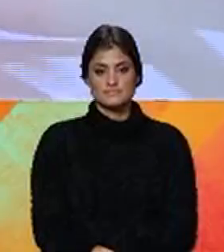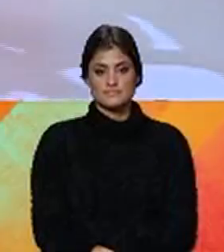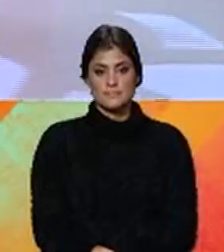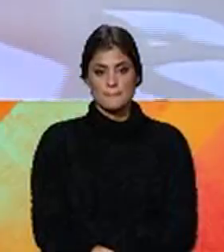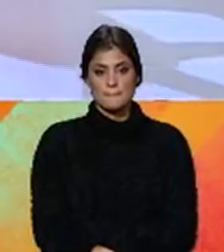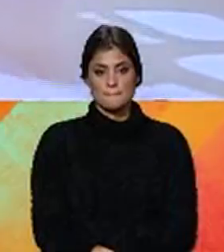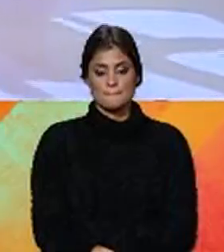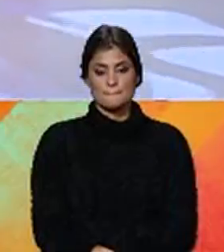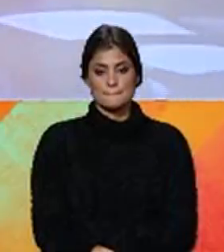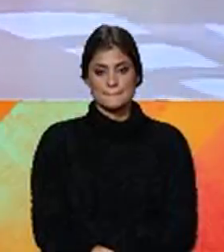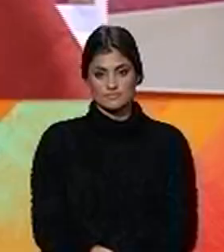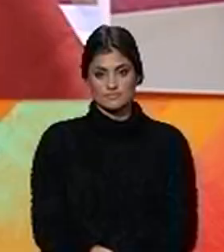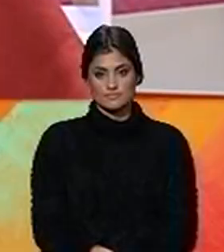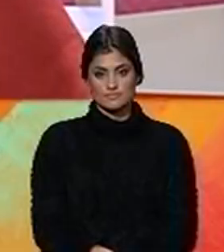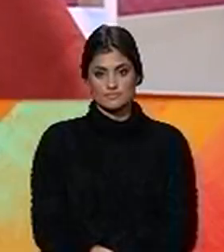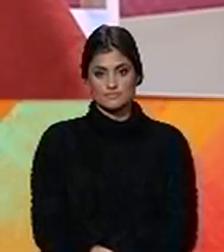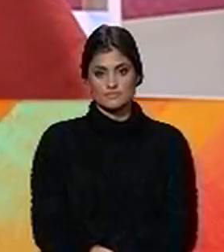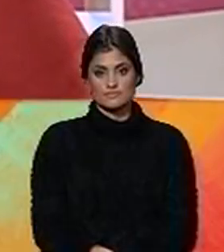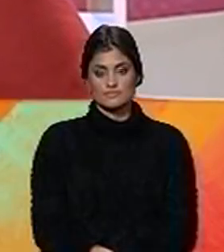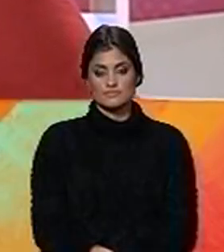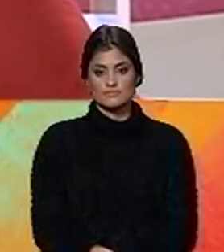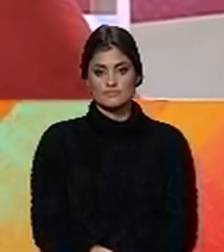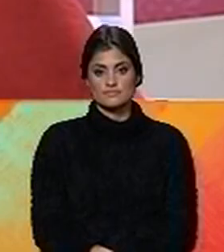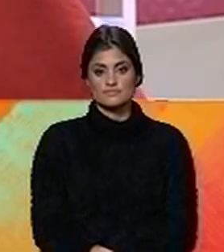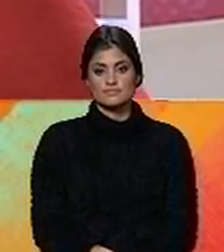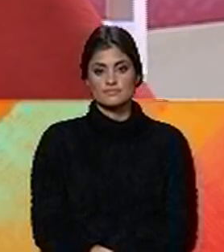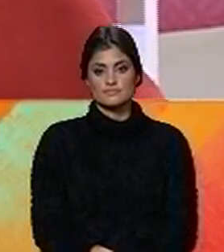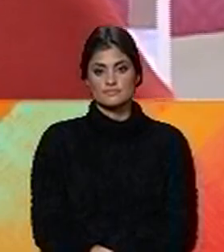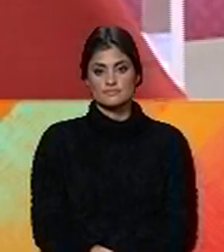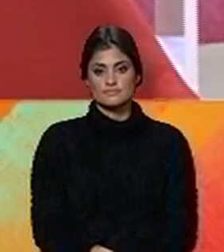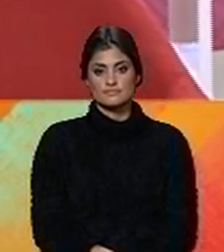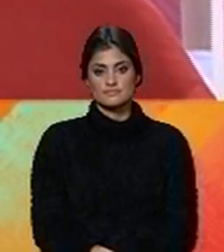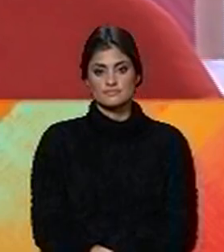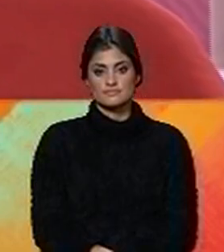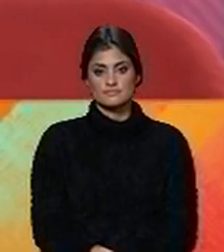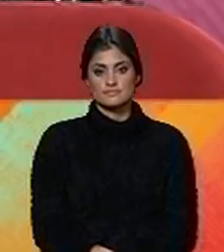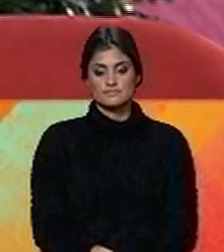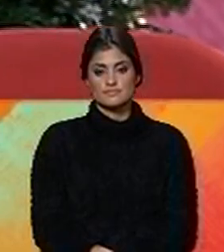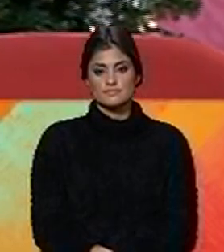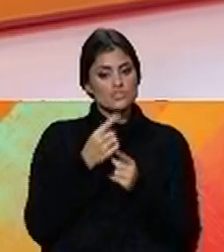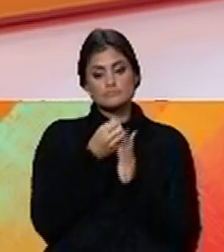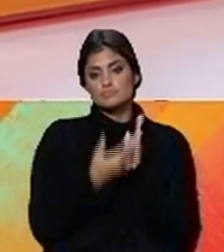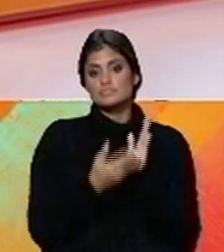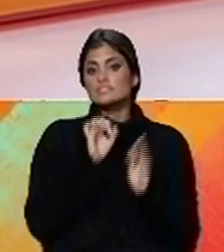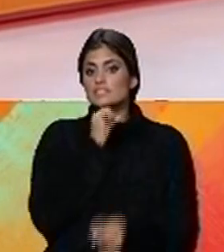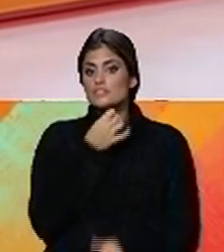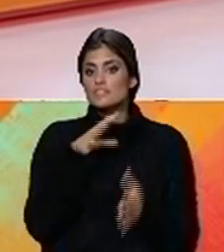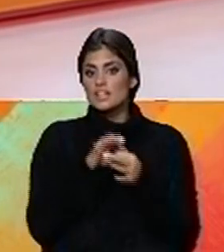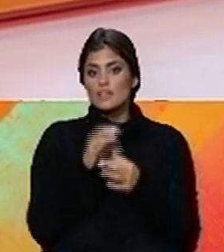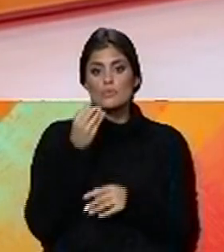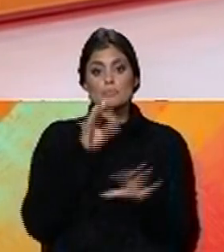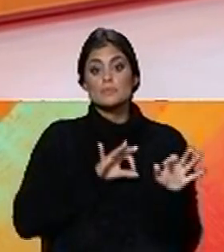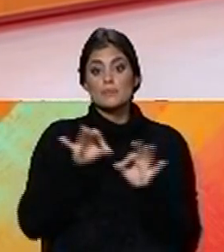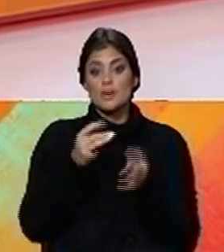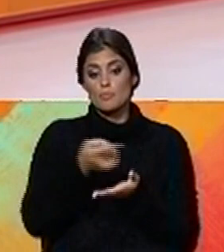Sim! É perapa o puma, é perapa o puma, pá, pés, pés. Sobre como preparar